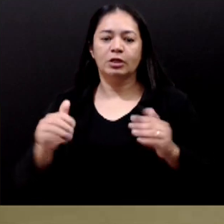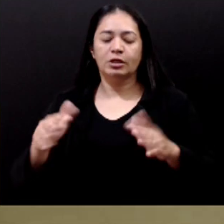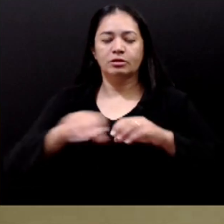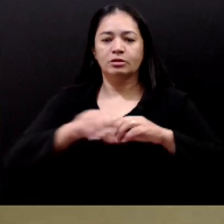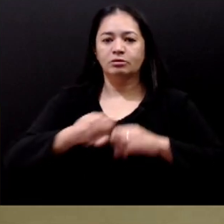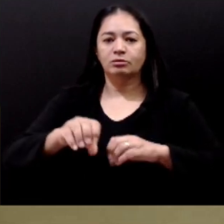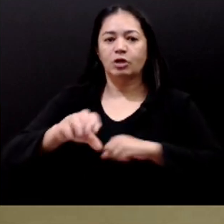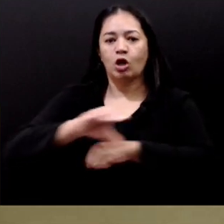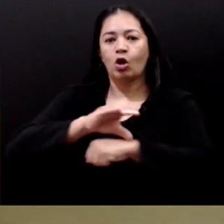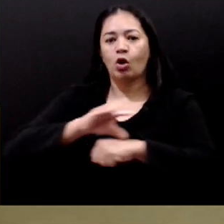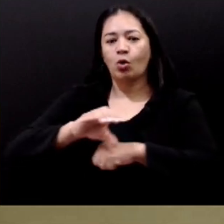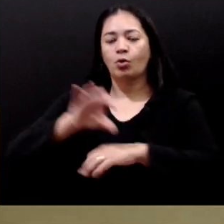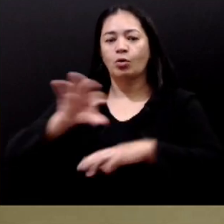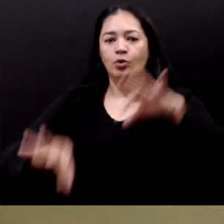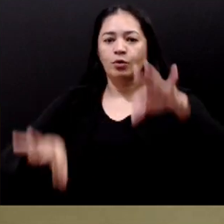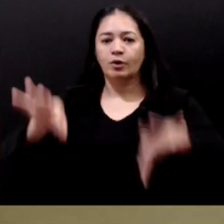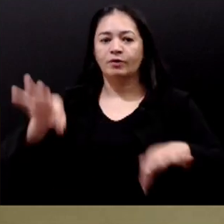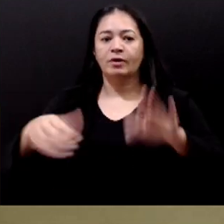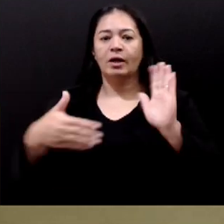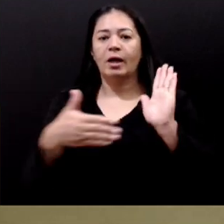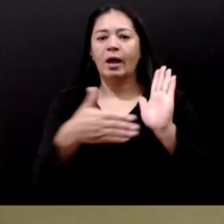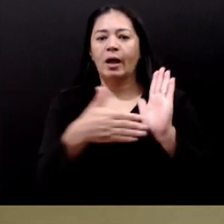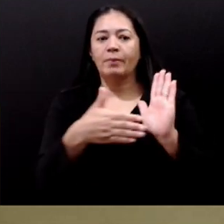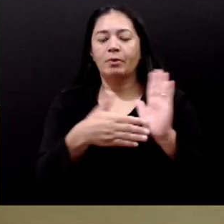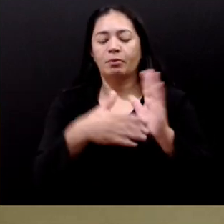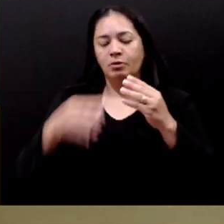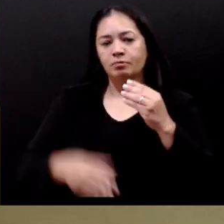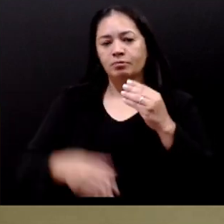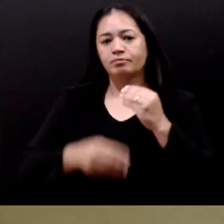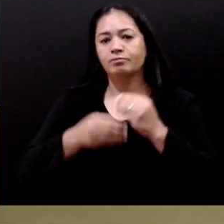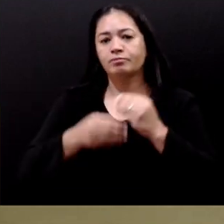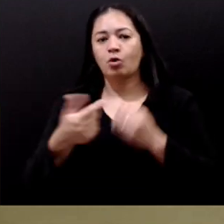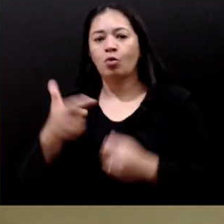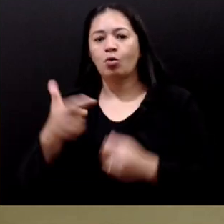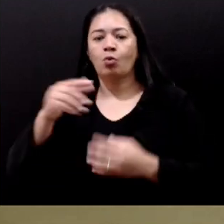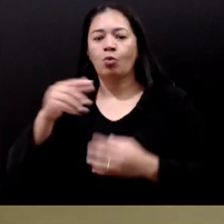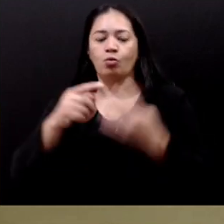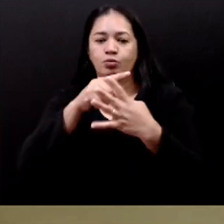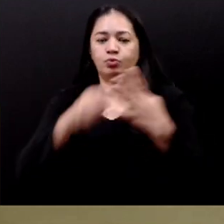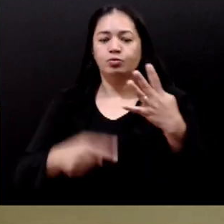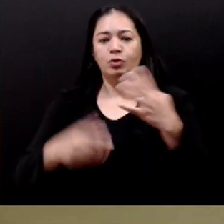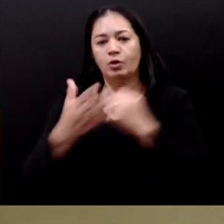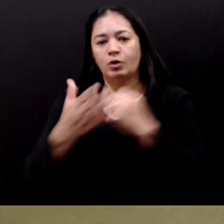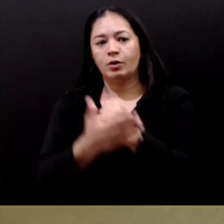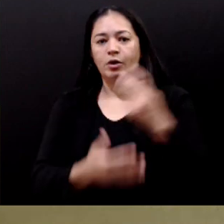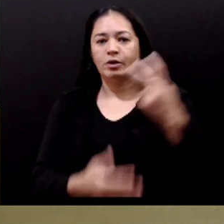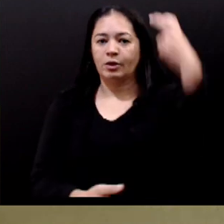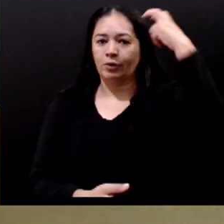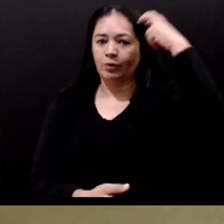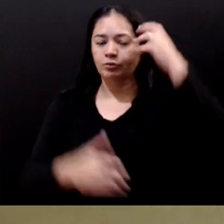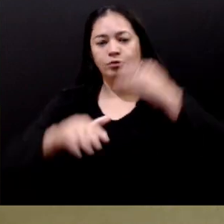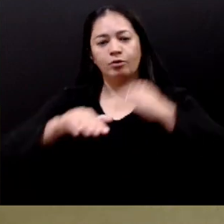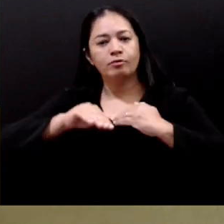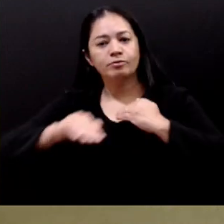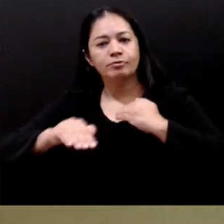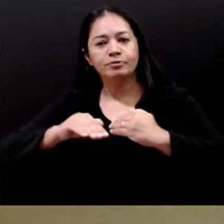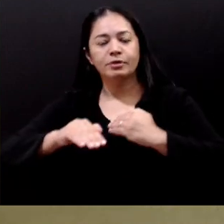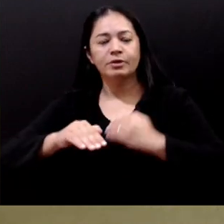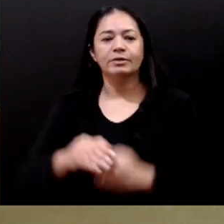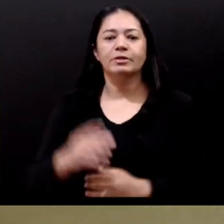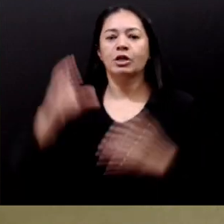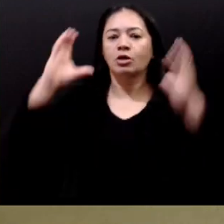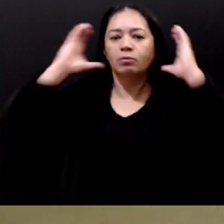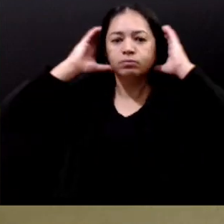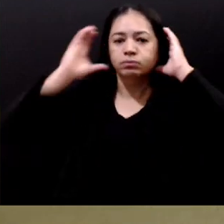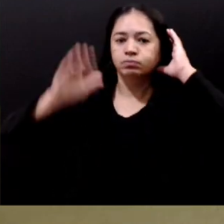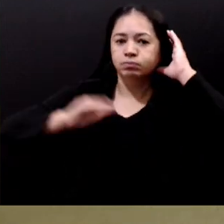A proposta inclui outros 4 pilares da cultura hip hop: MCs, DJs, grafite e